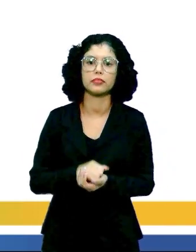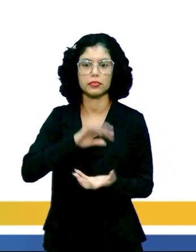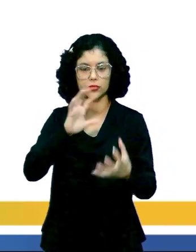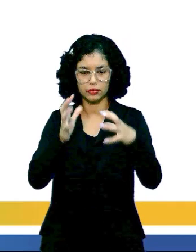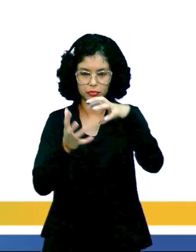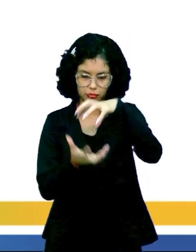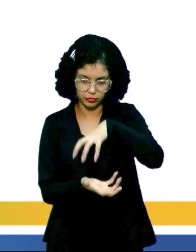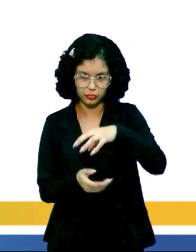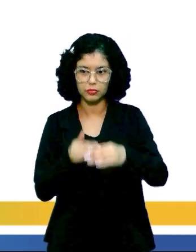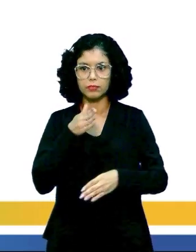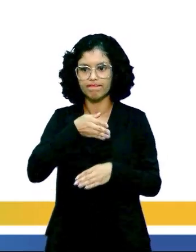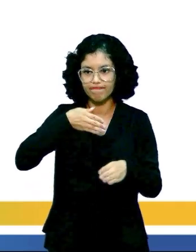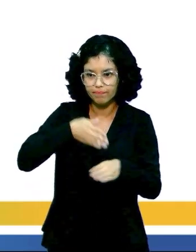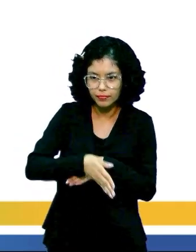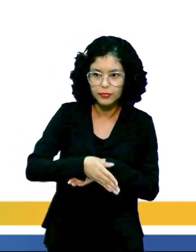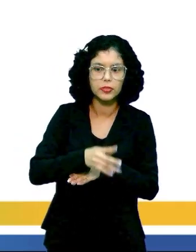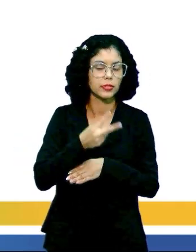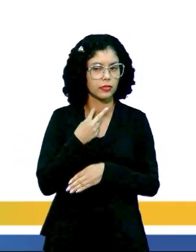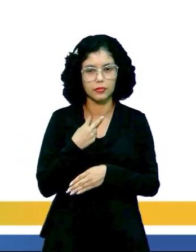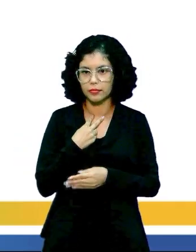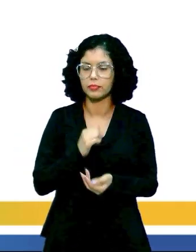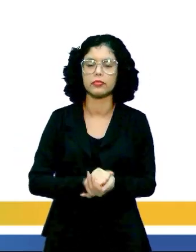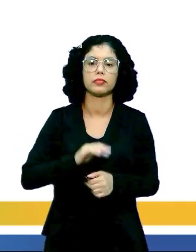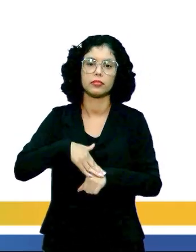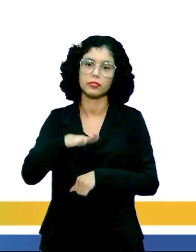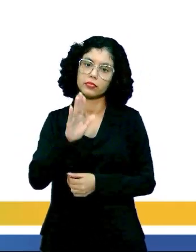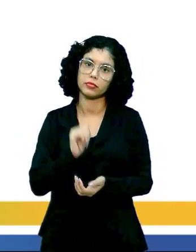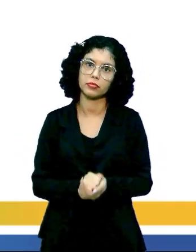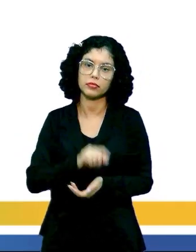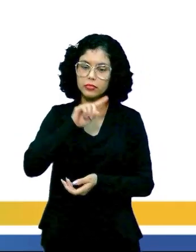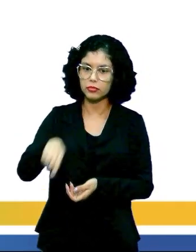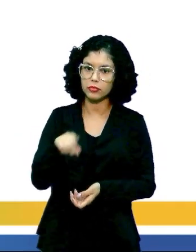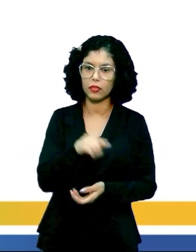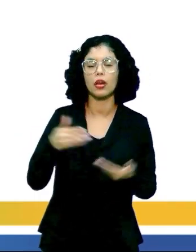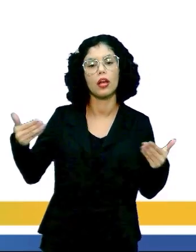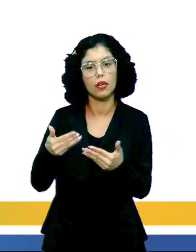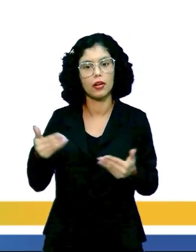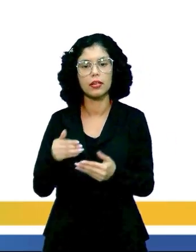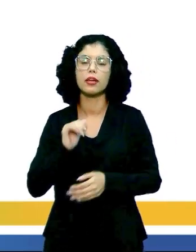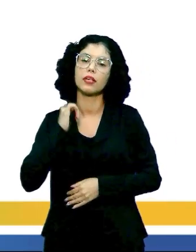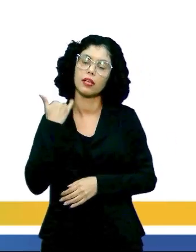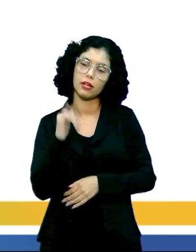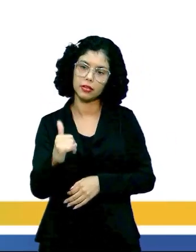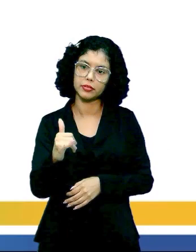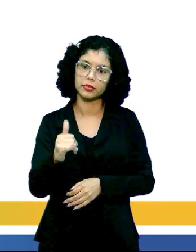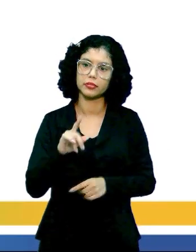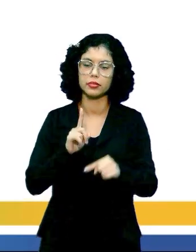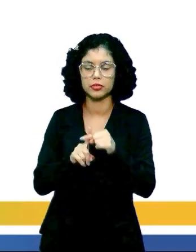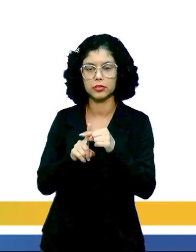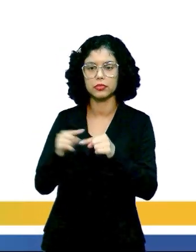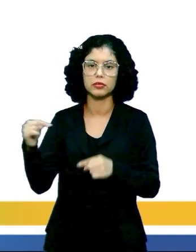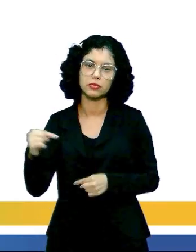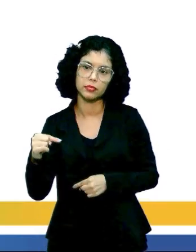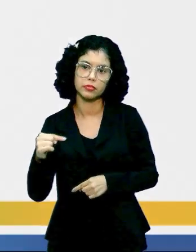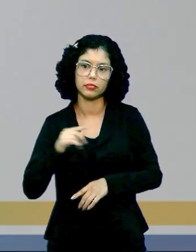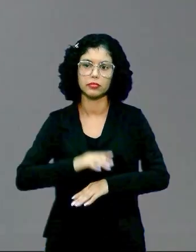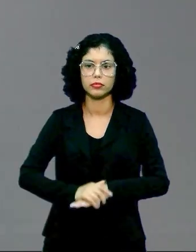uma esfera indivisível, porém não mais neutra. Essa esfera agora tem cargas, né? Cargas positivas e